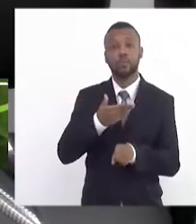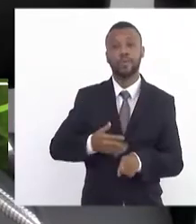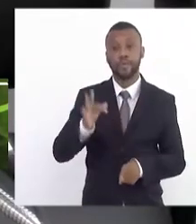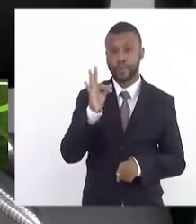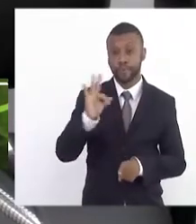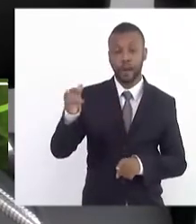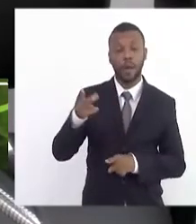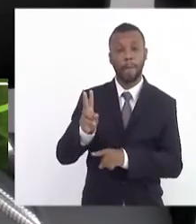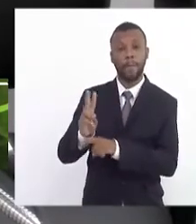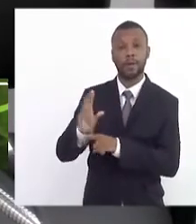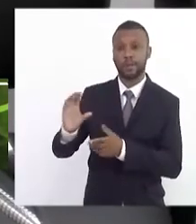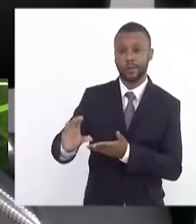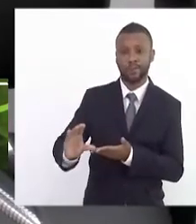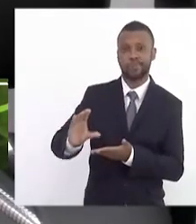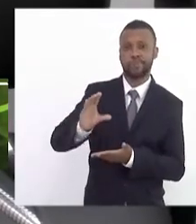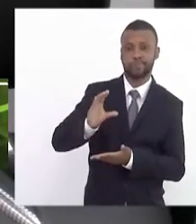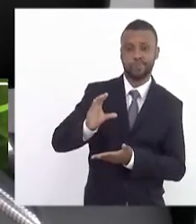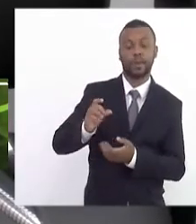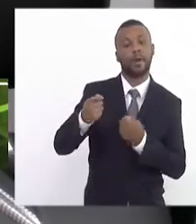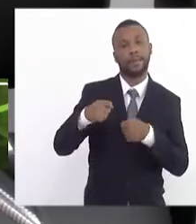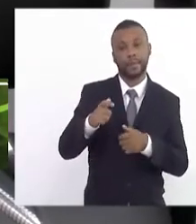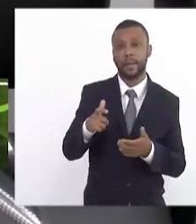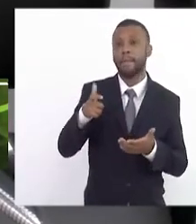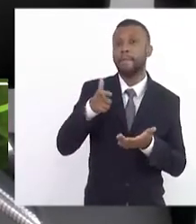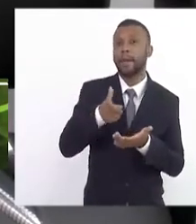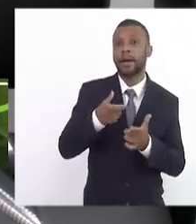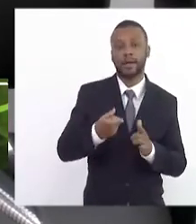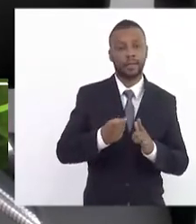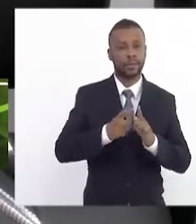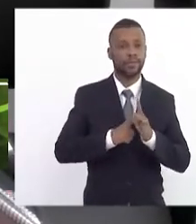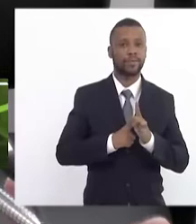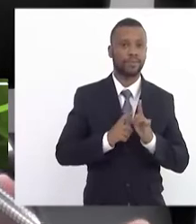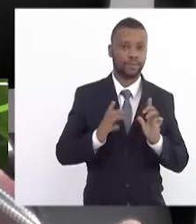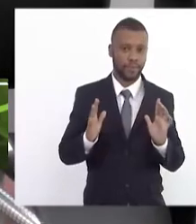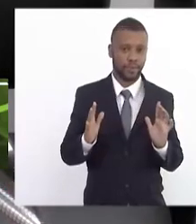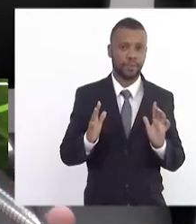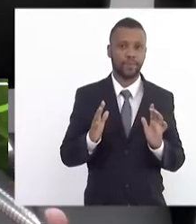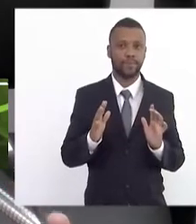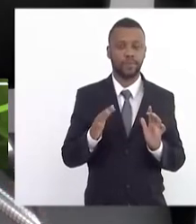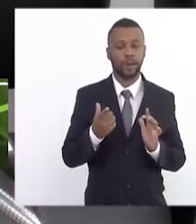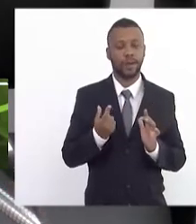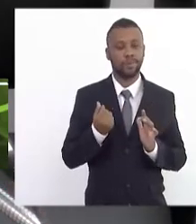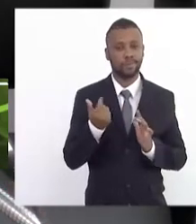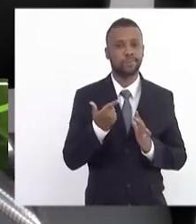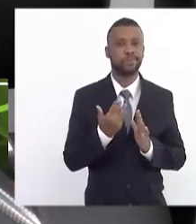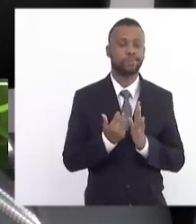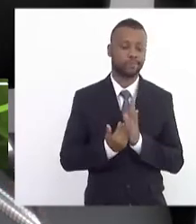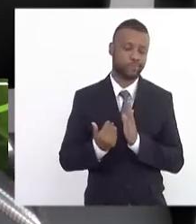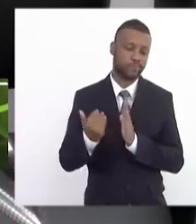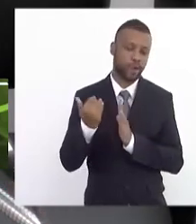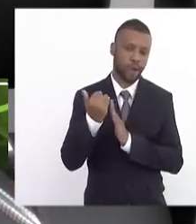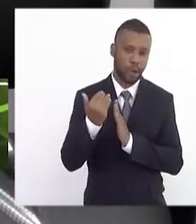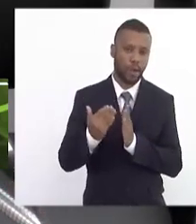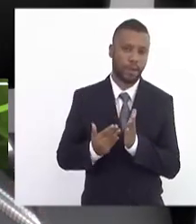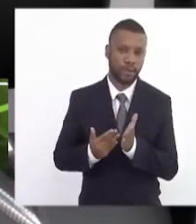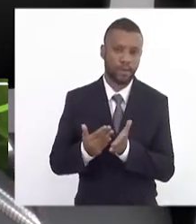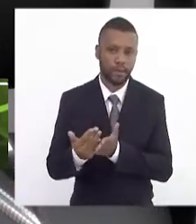empréstimo oneroso, ela vai ter que pagar essa dívida. Era um volume muito maior, inicialmente